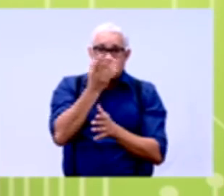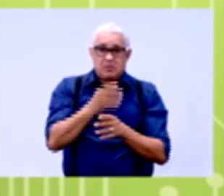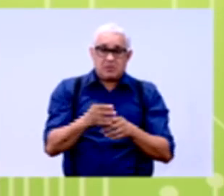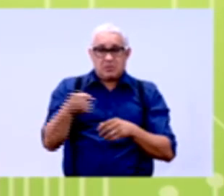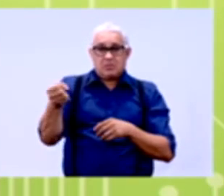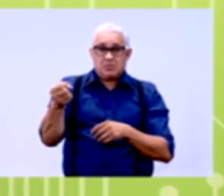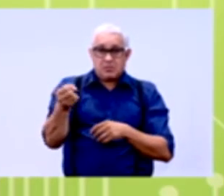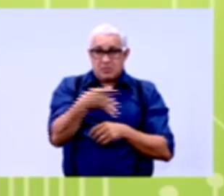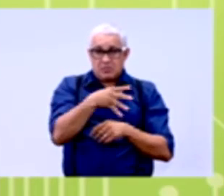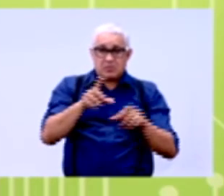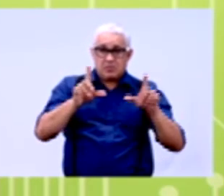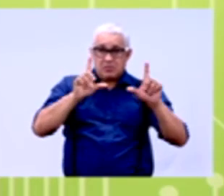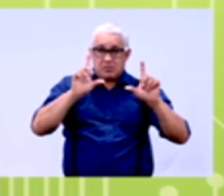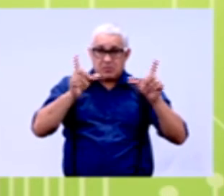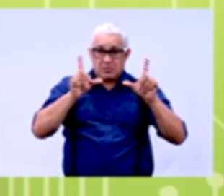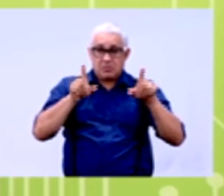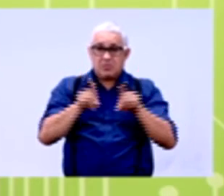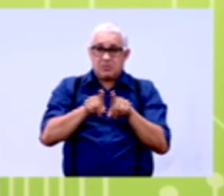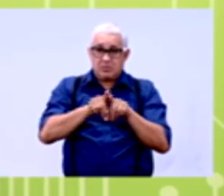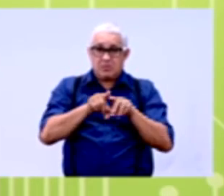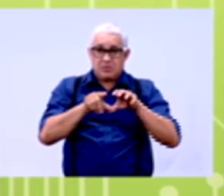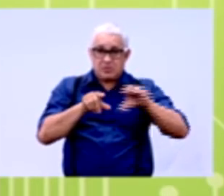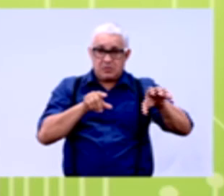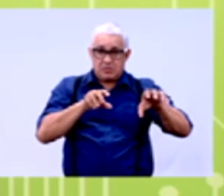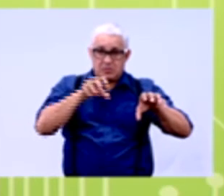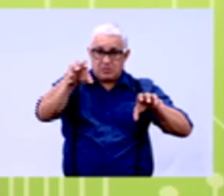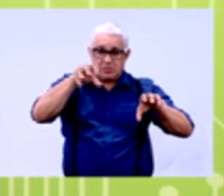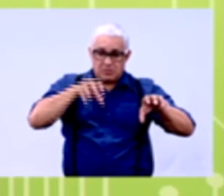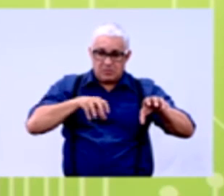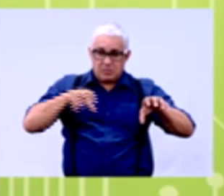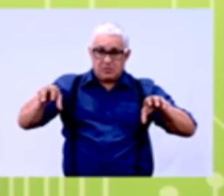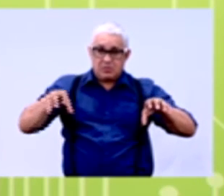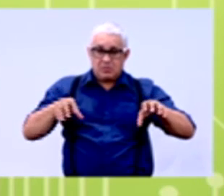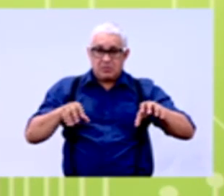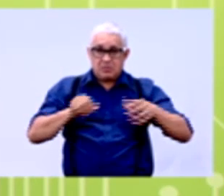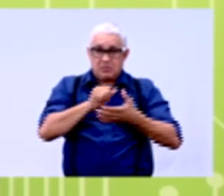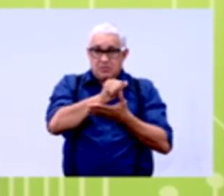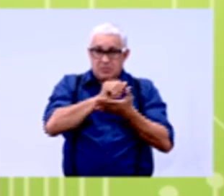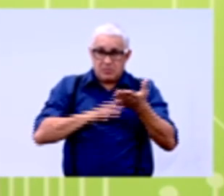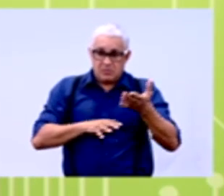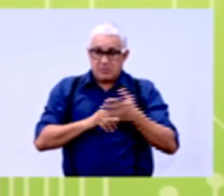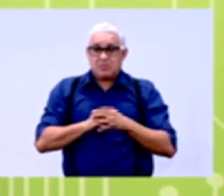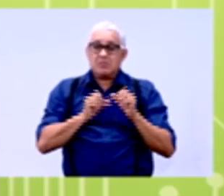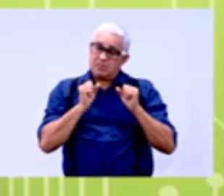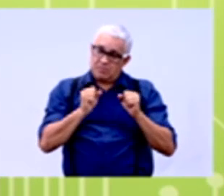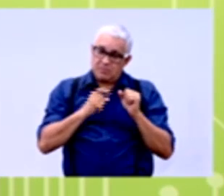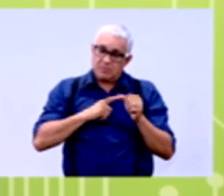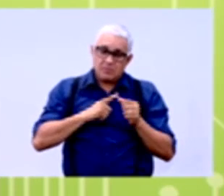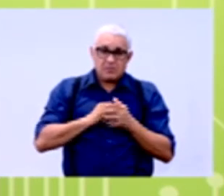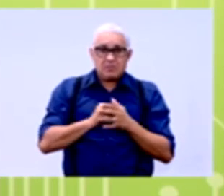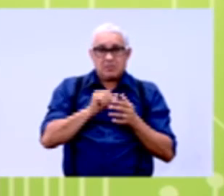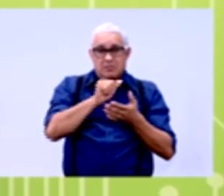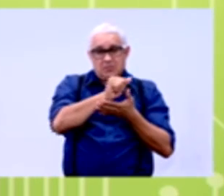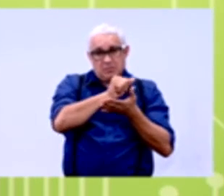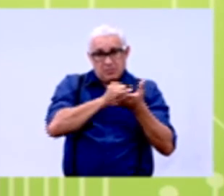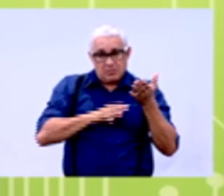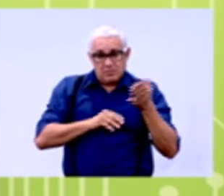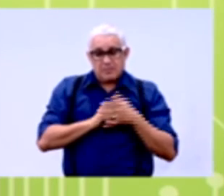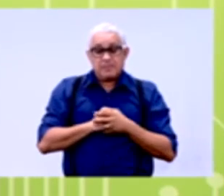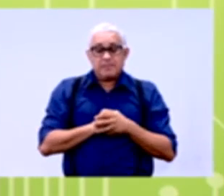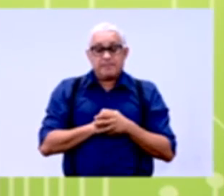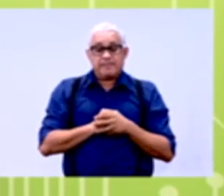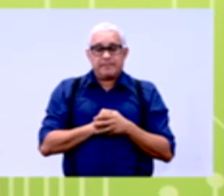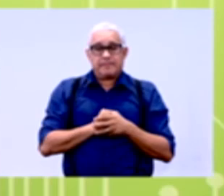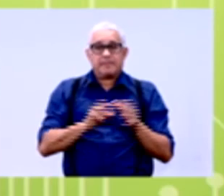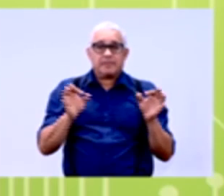telas e, inclusive, de separarmos as atividades. Nós podemos ter atividades